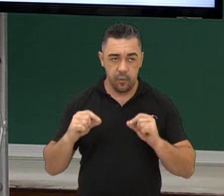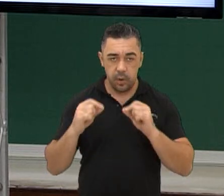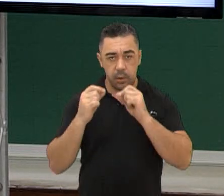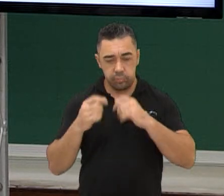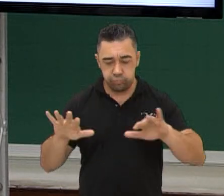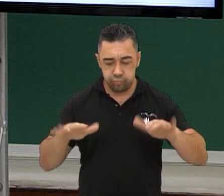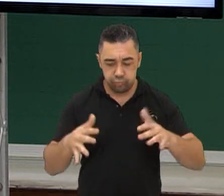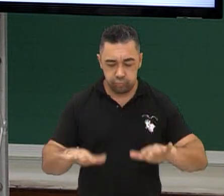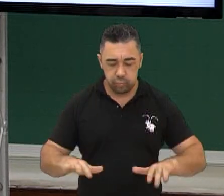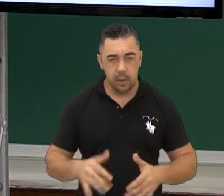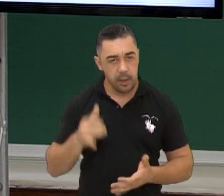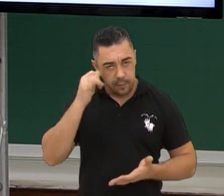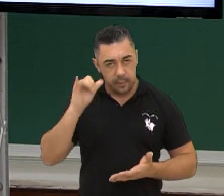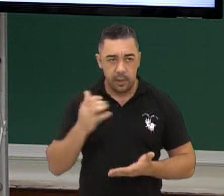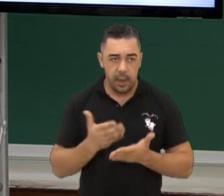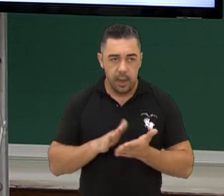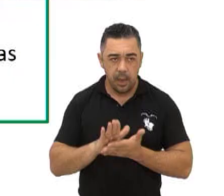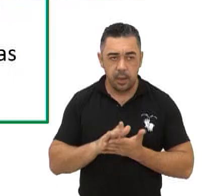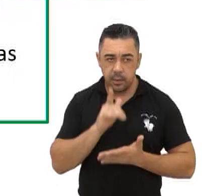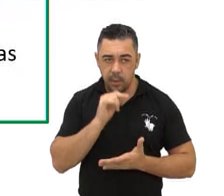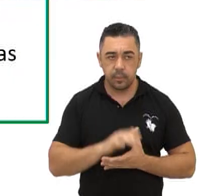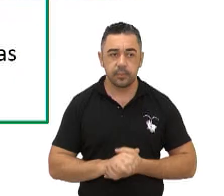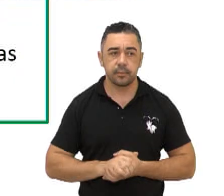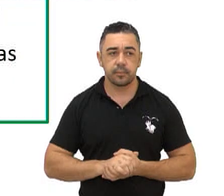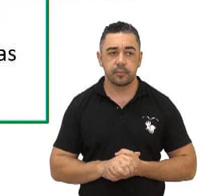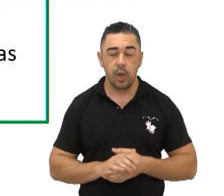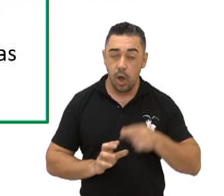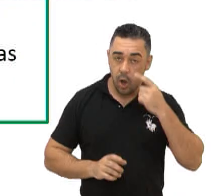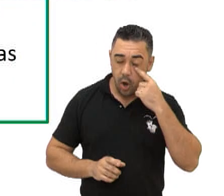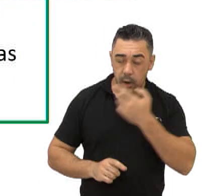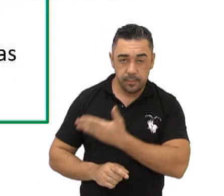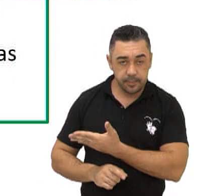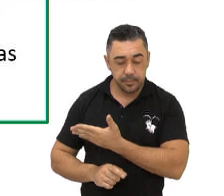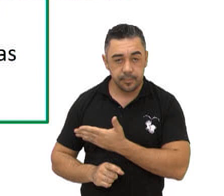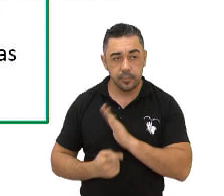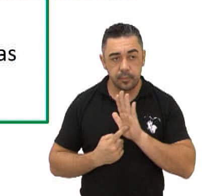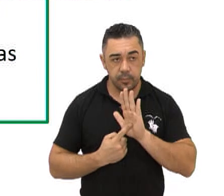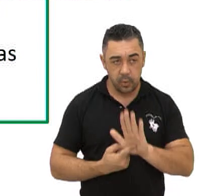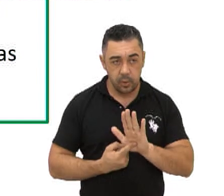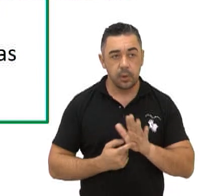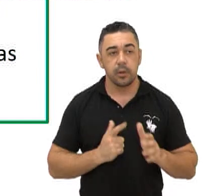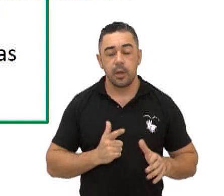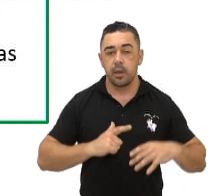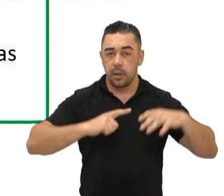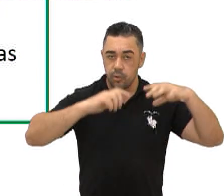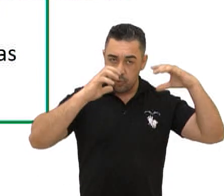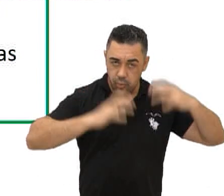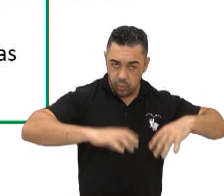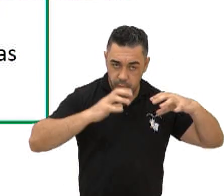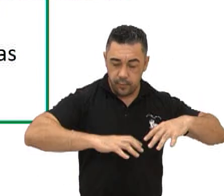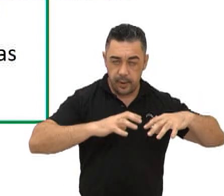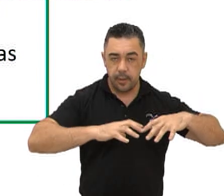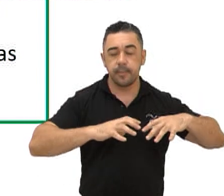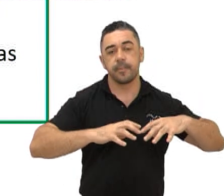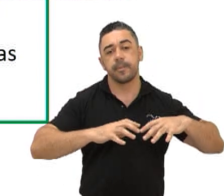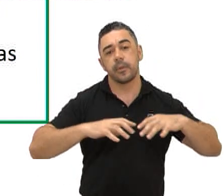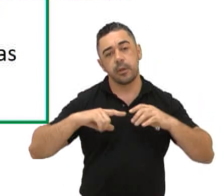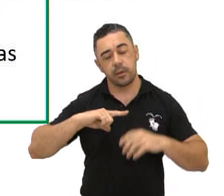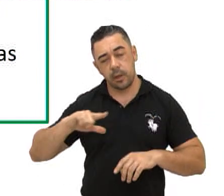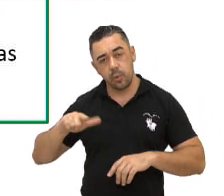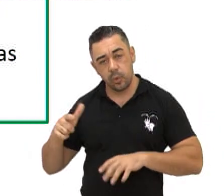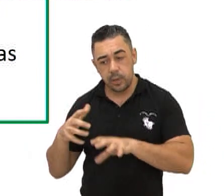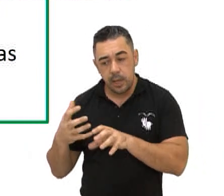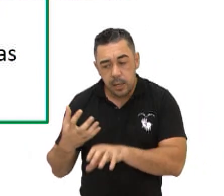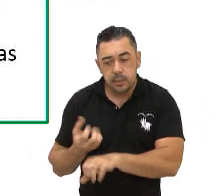para evitar a perda de água também, tá? Olha só esse slide, falando aqui que a gente tem uma época da caatinga seca e da caatinga